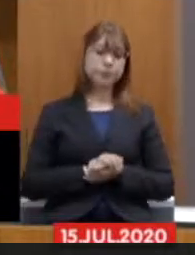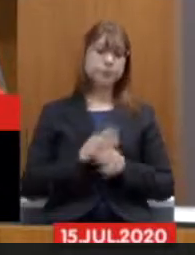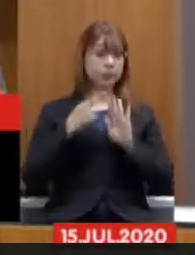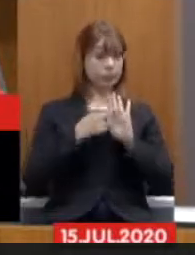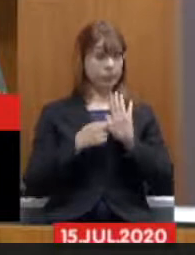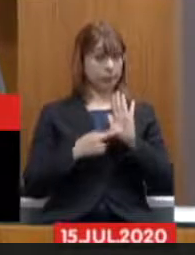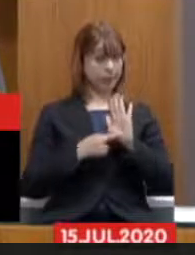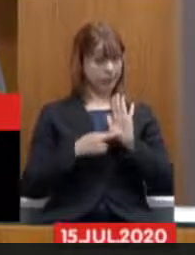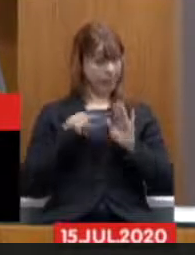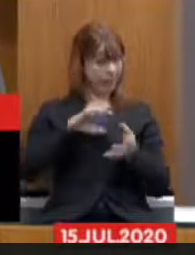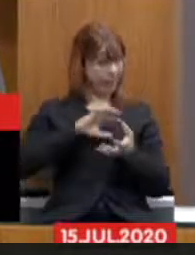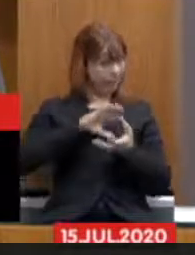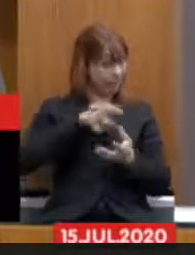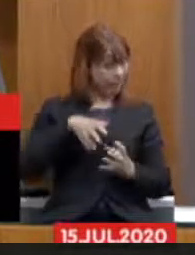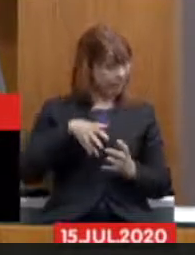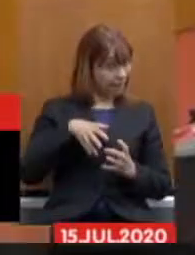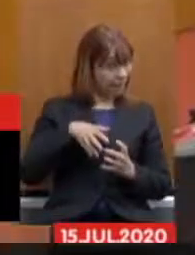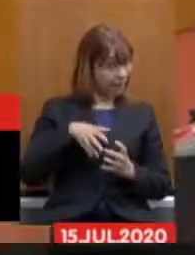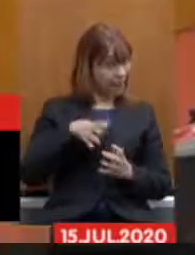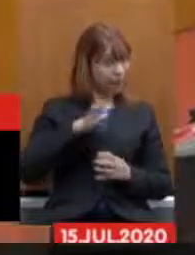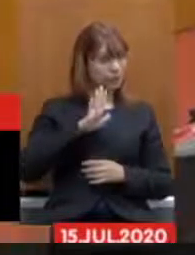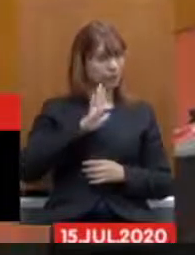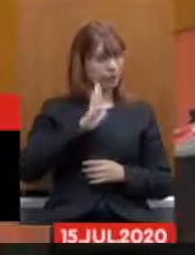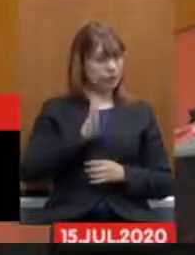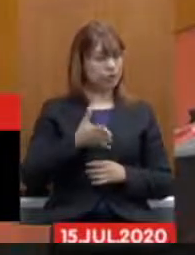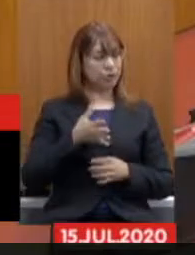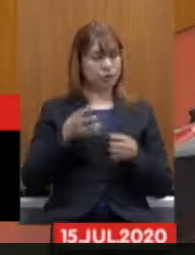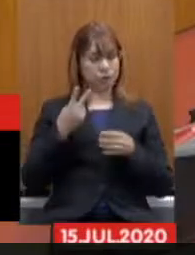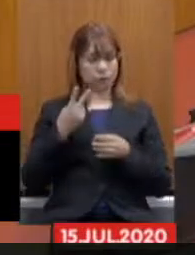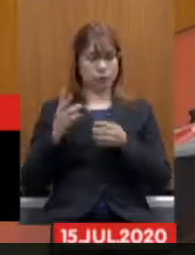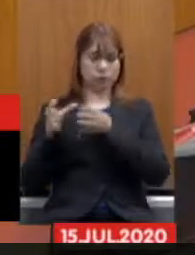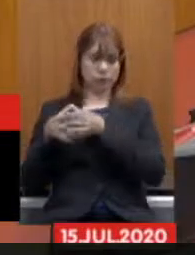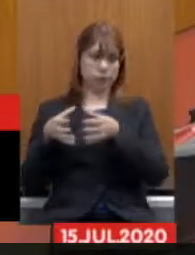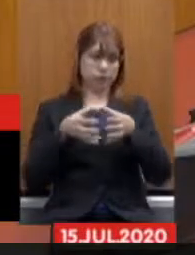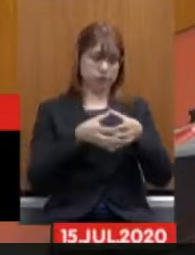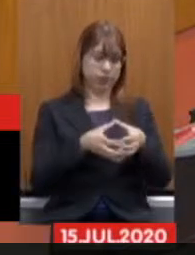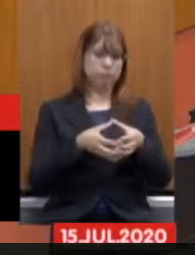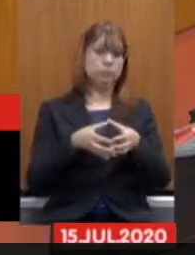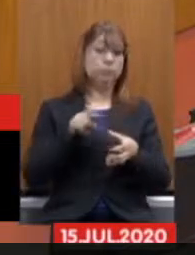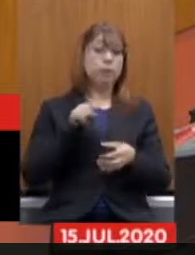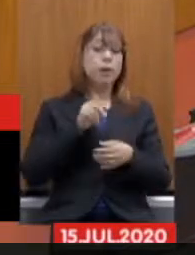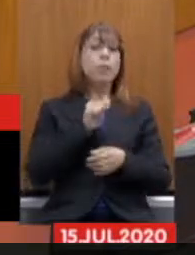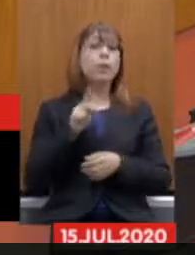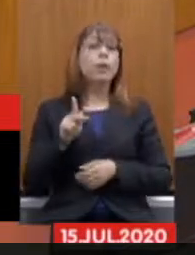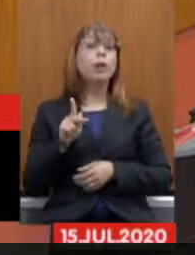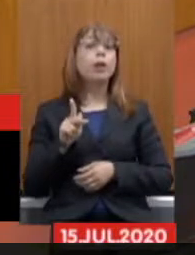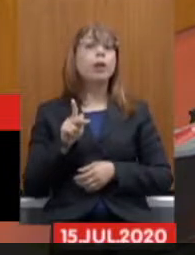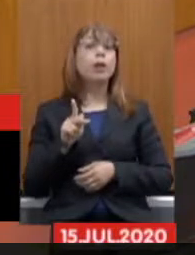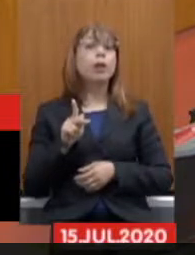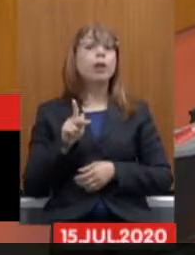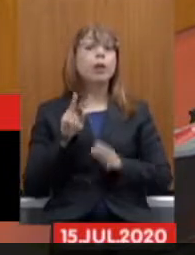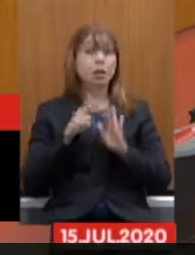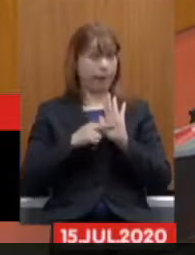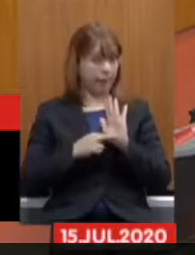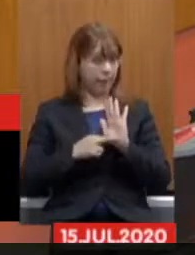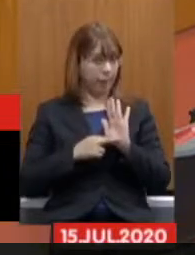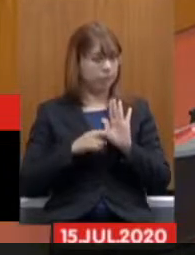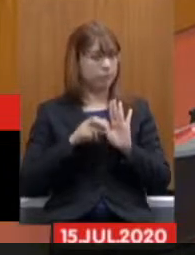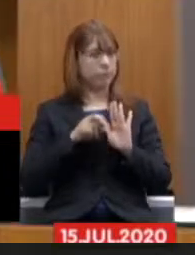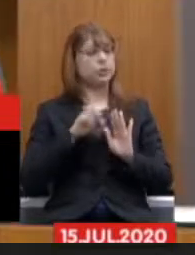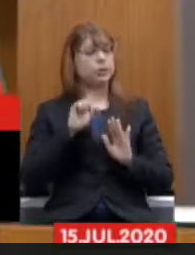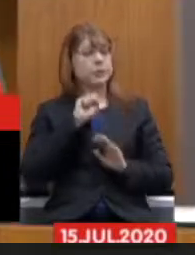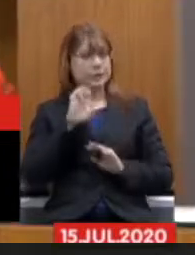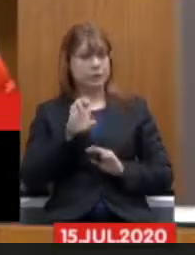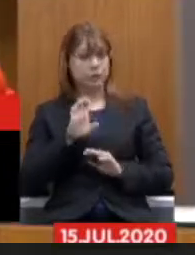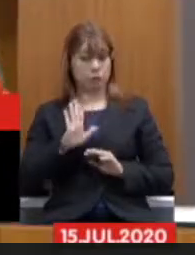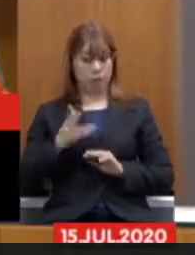regra desta reforma e já passou nas duas condições ela vai se aposentar pela regra se ela